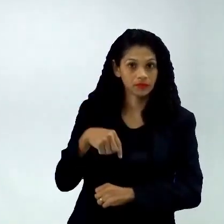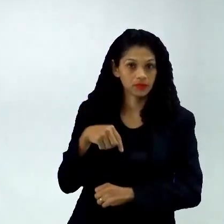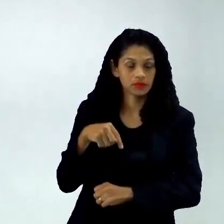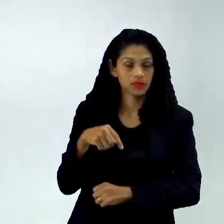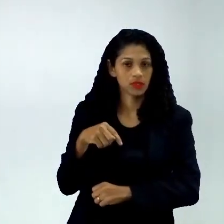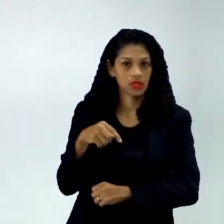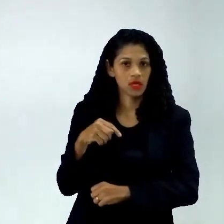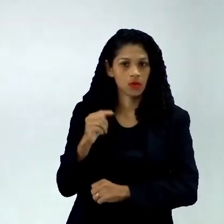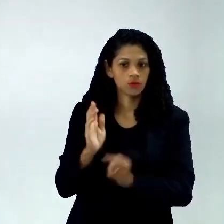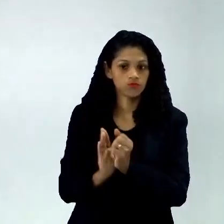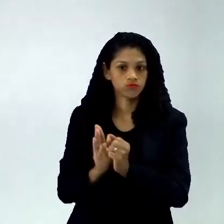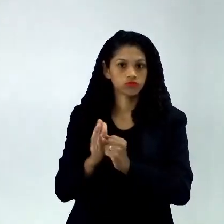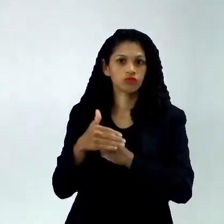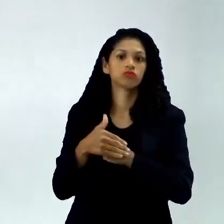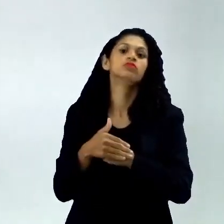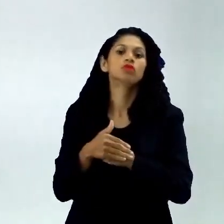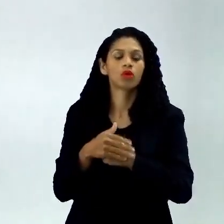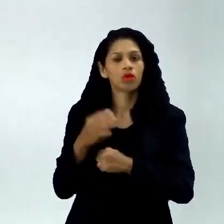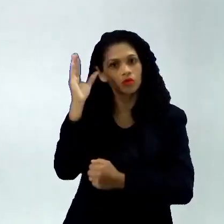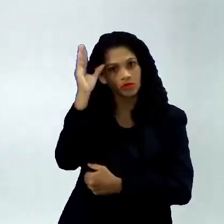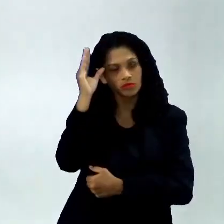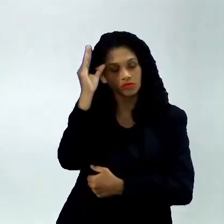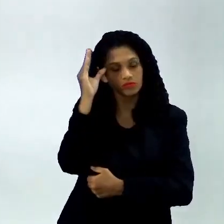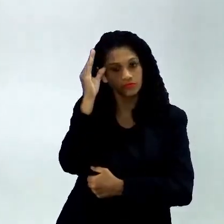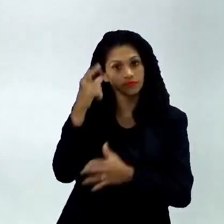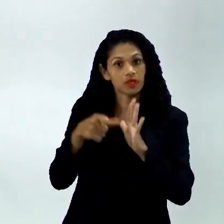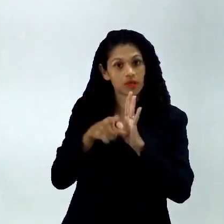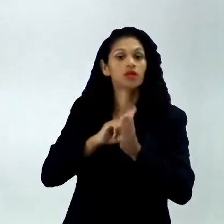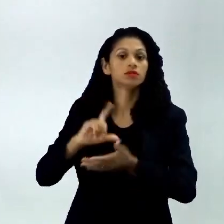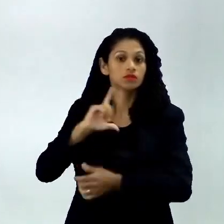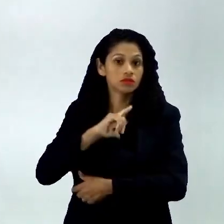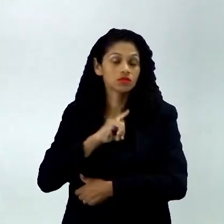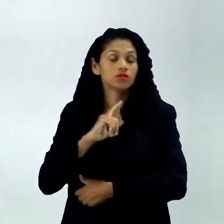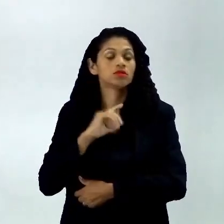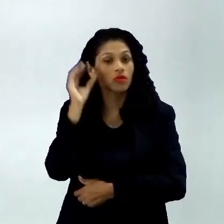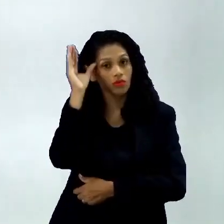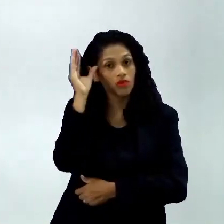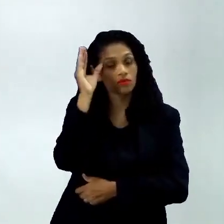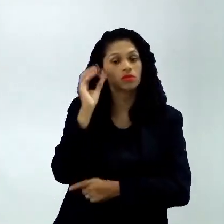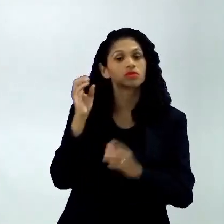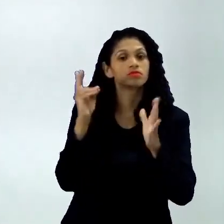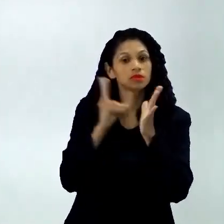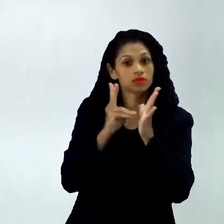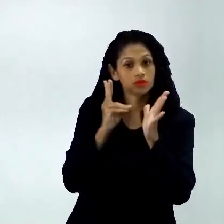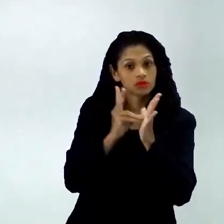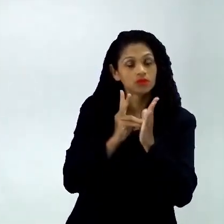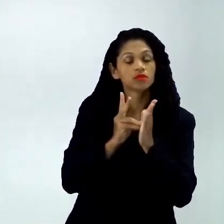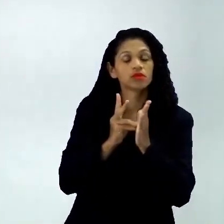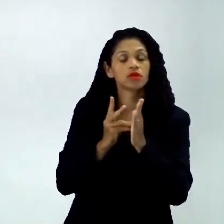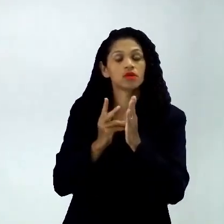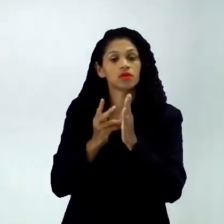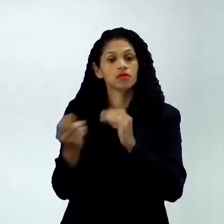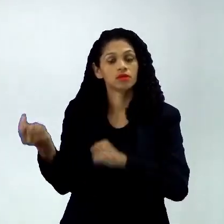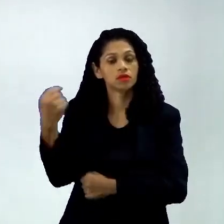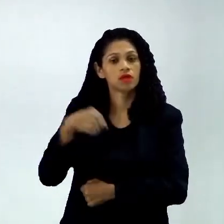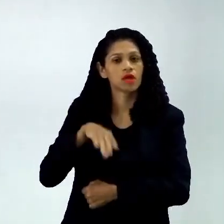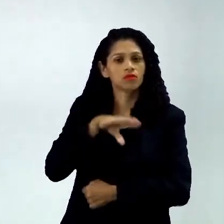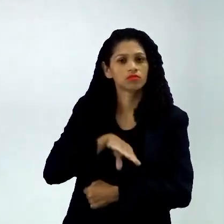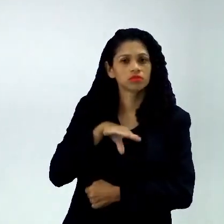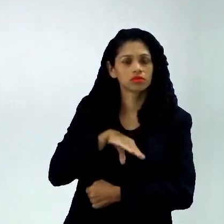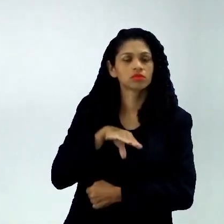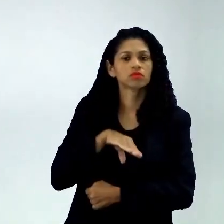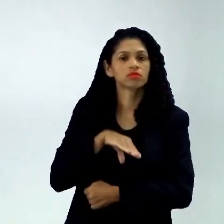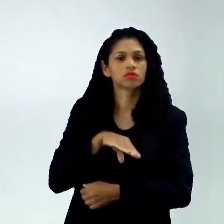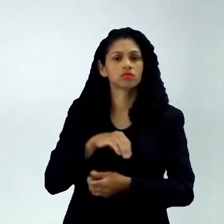represaram aquele conhecimento. Então, a gente tinha a nossa matriz indígena, vieram portugueses, ali a parte europeia, tentaram dar uma